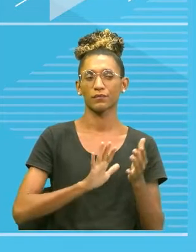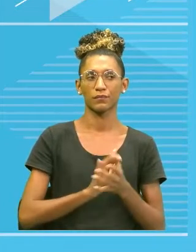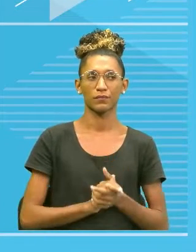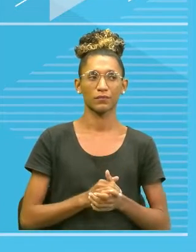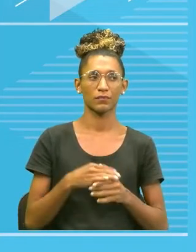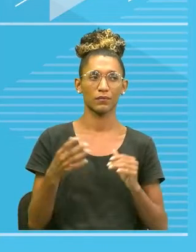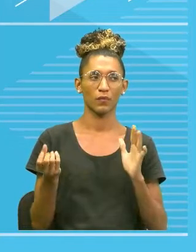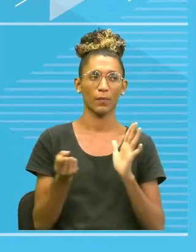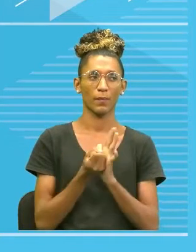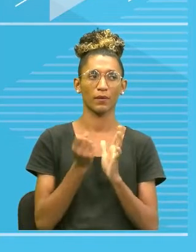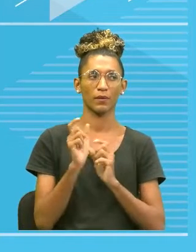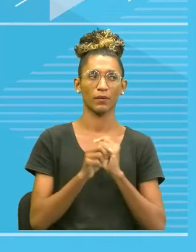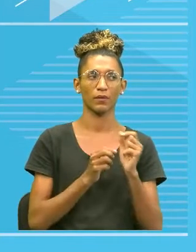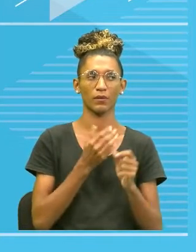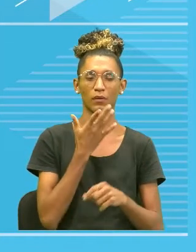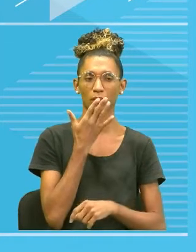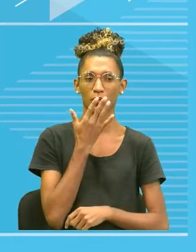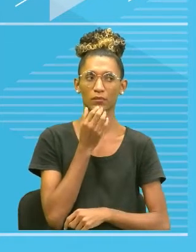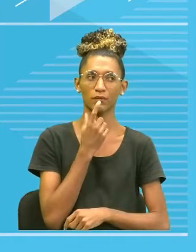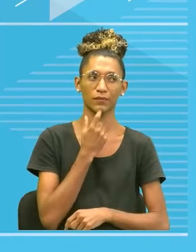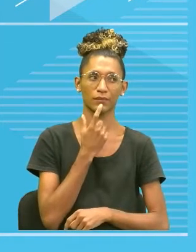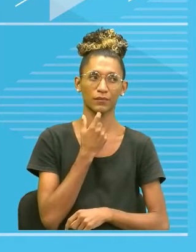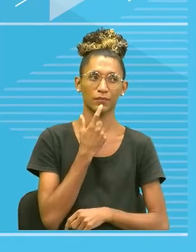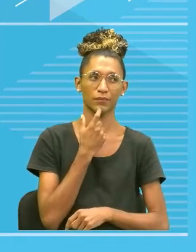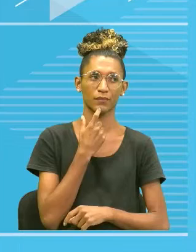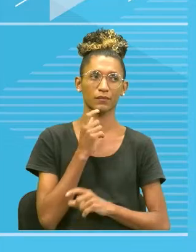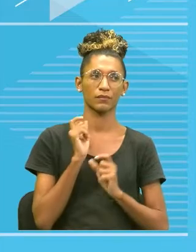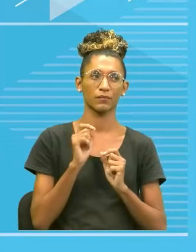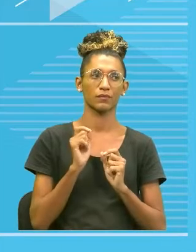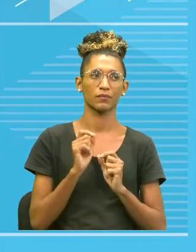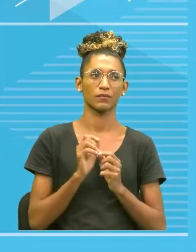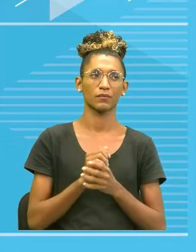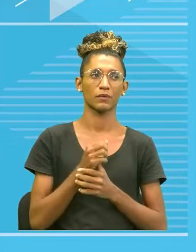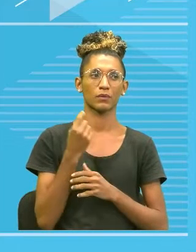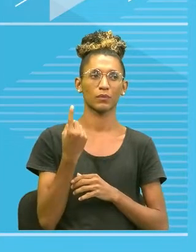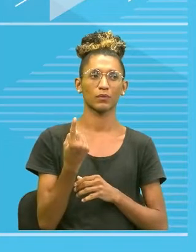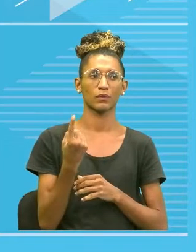vou marcar de vermelho o trabalho 1.